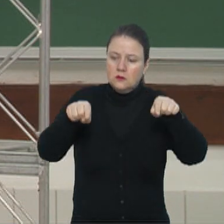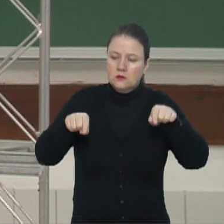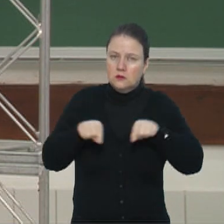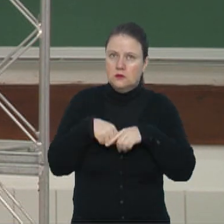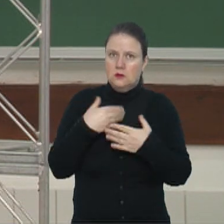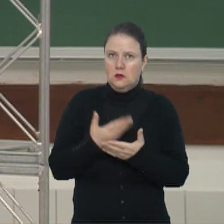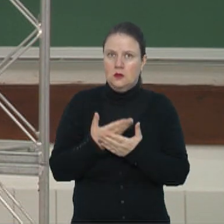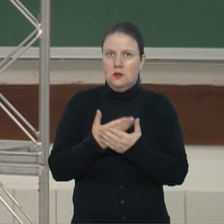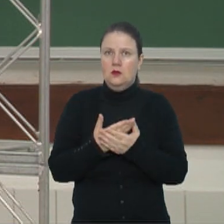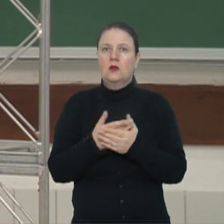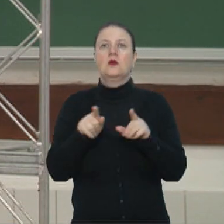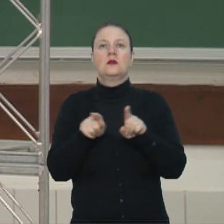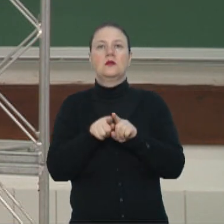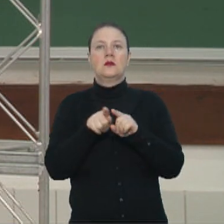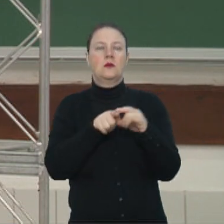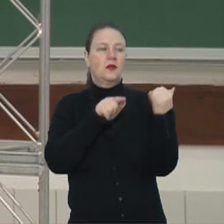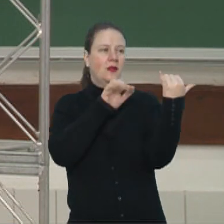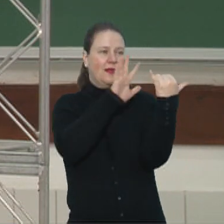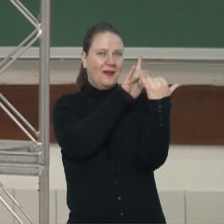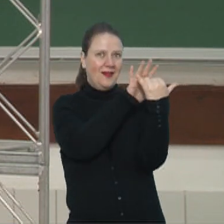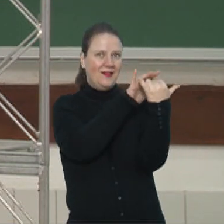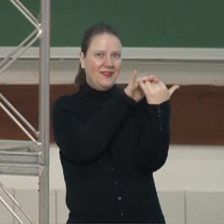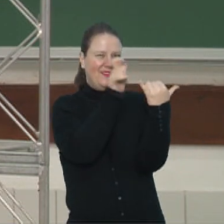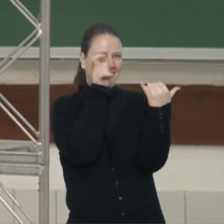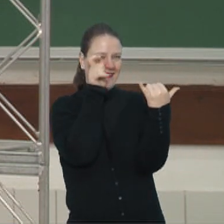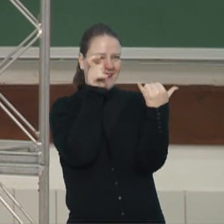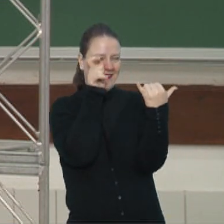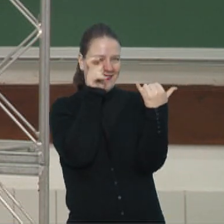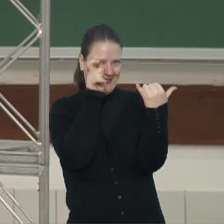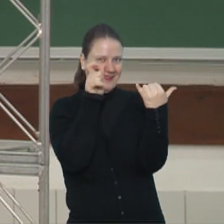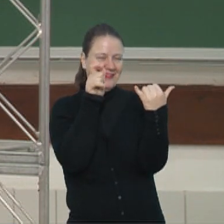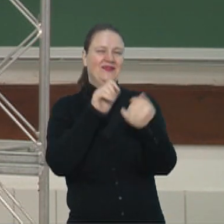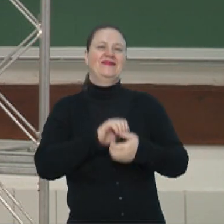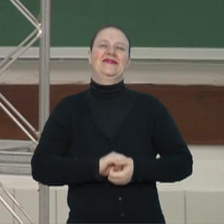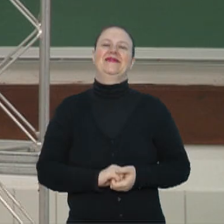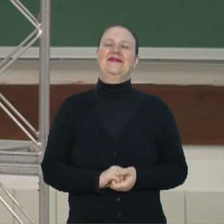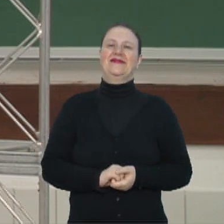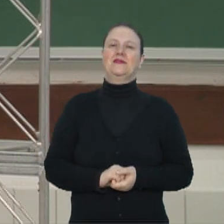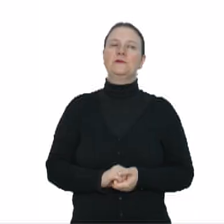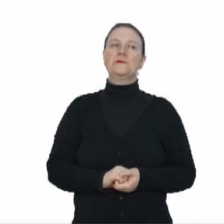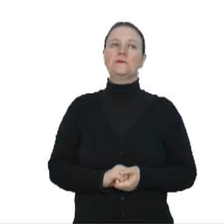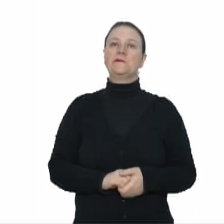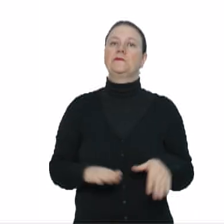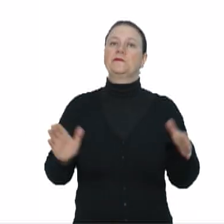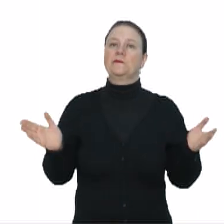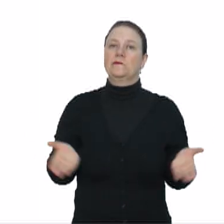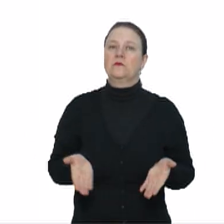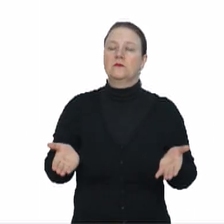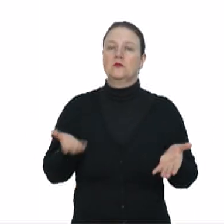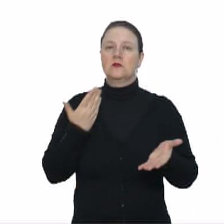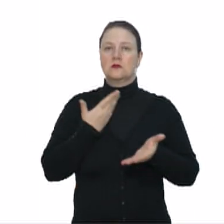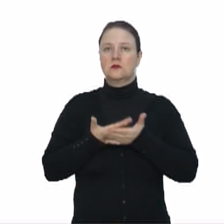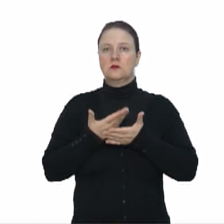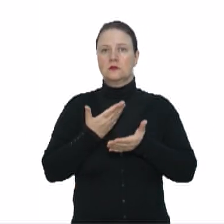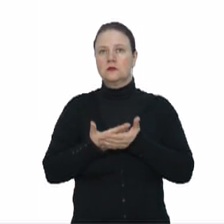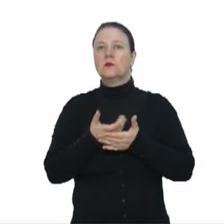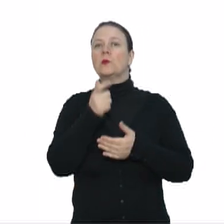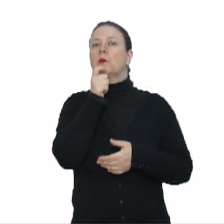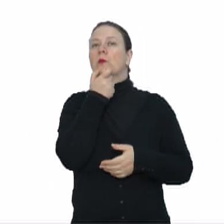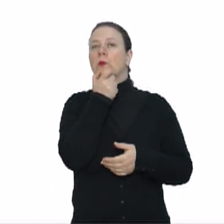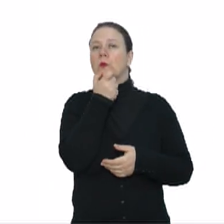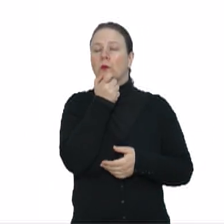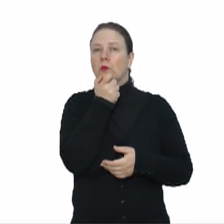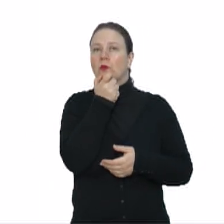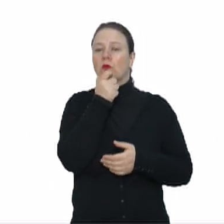do YouTube. Certo? Mas não deixem de assistir. E hoje nós vamos estudar a língua inglesa